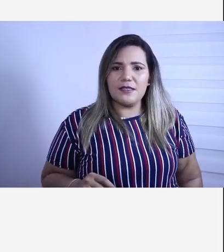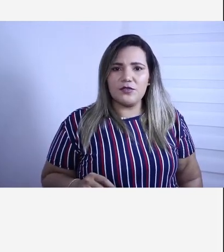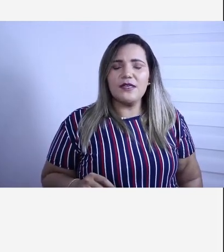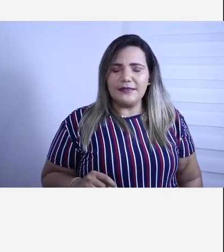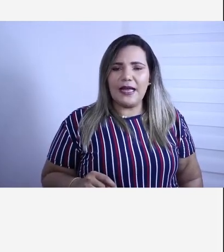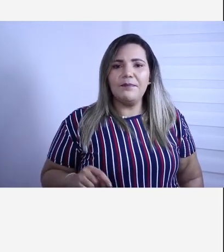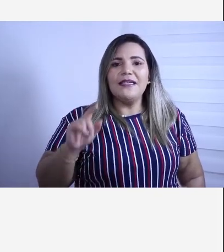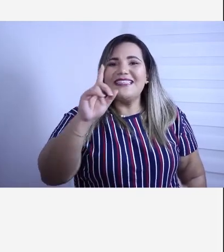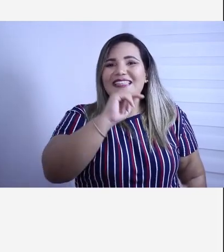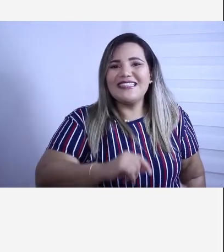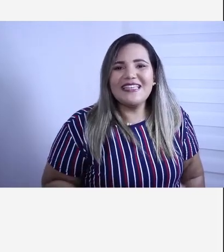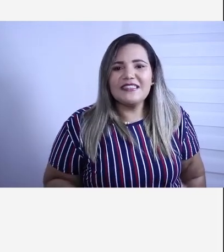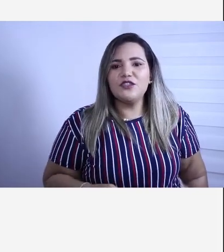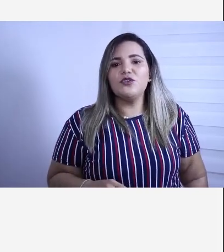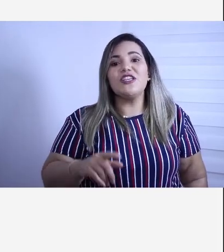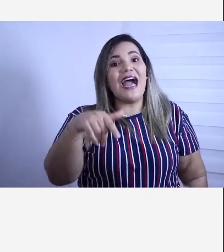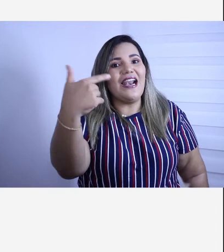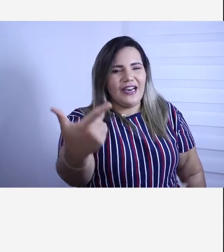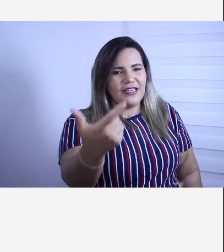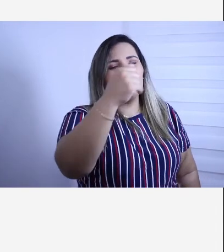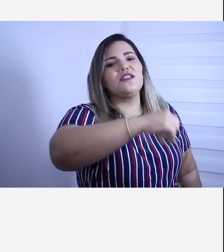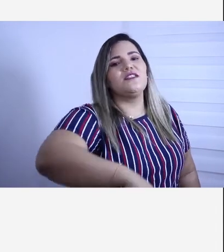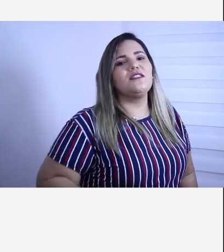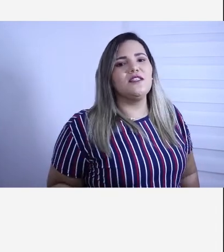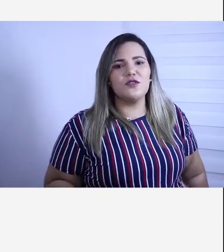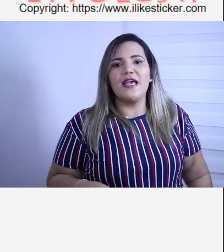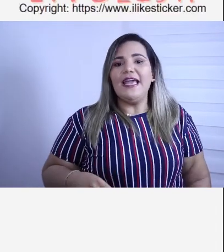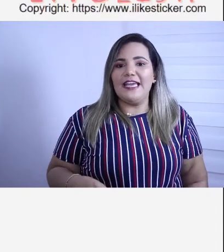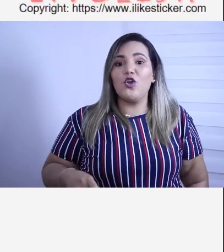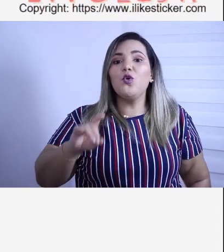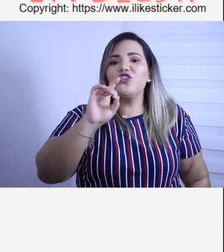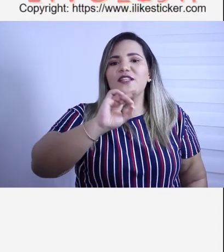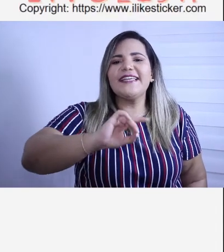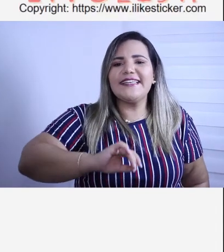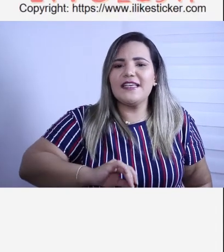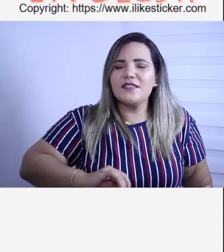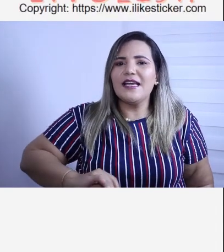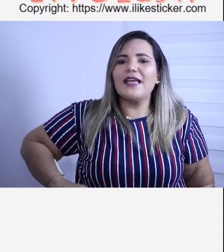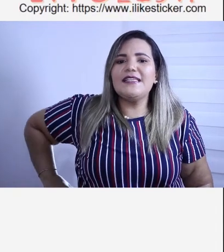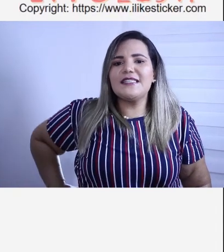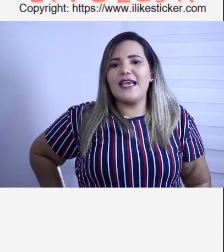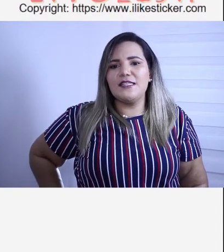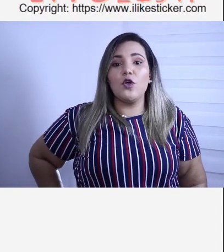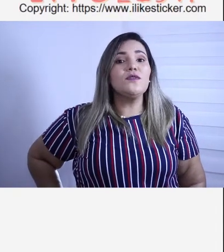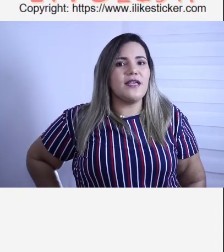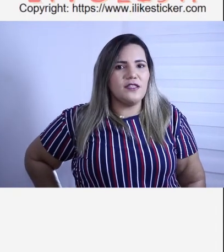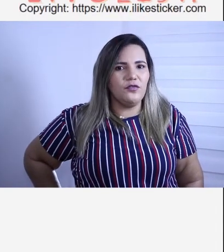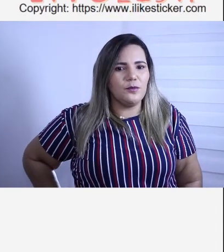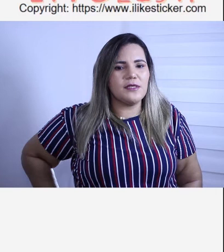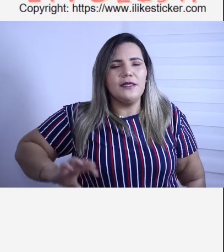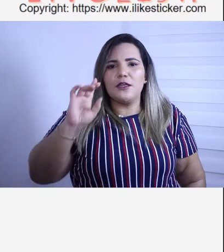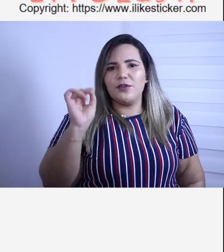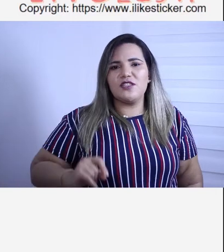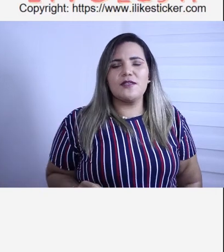elaboramos exercícios tá e a dica de hoje além dos exercícios é como estudar inglês em séries